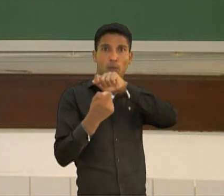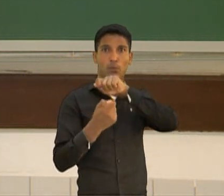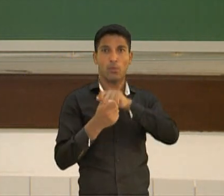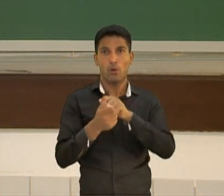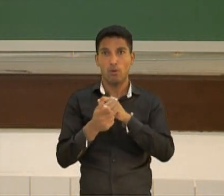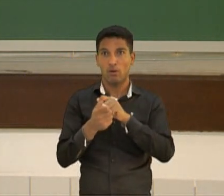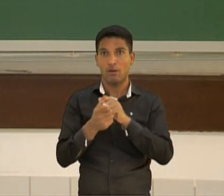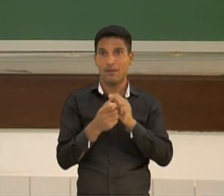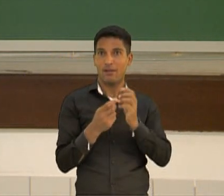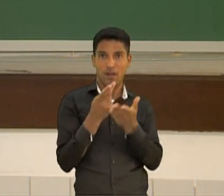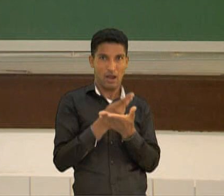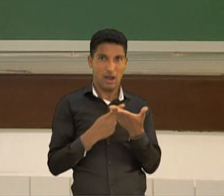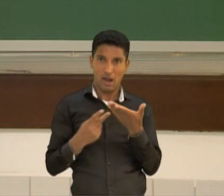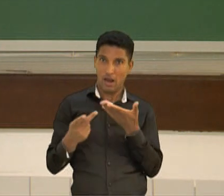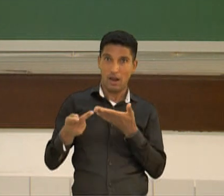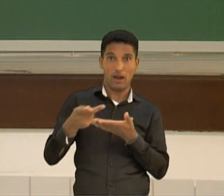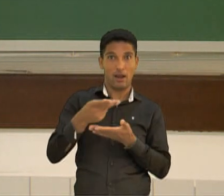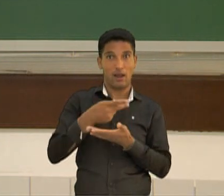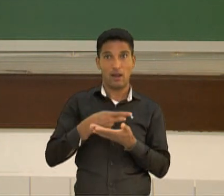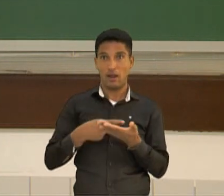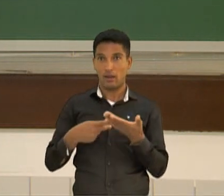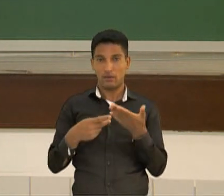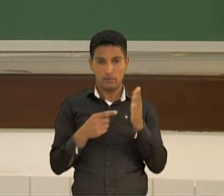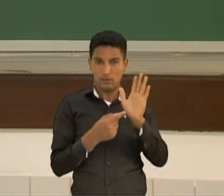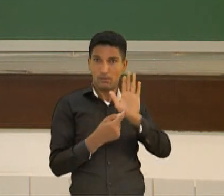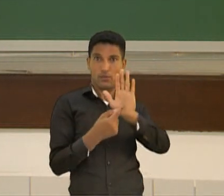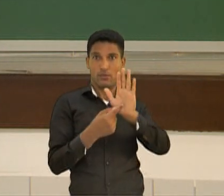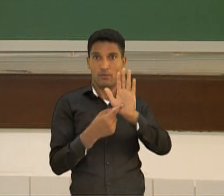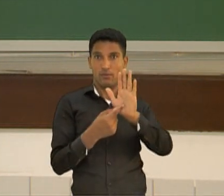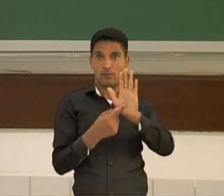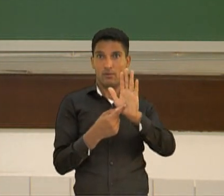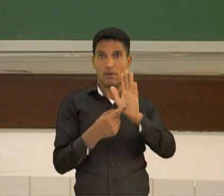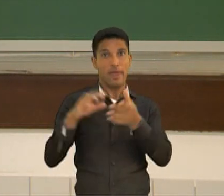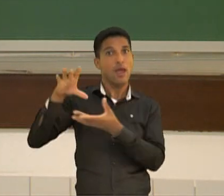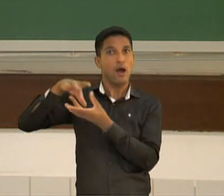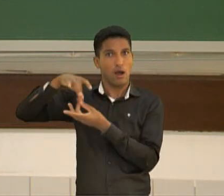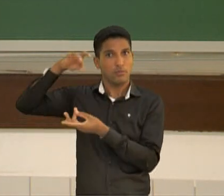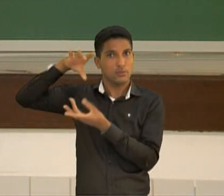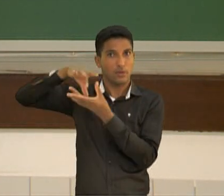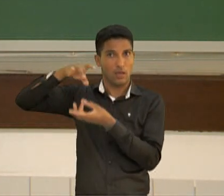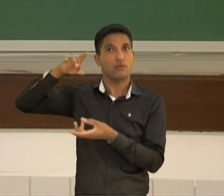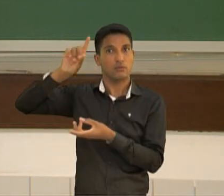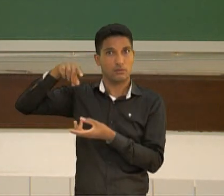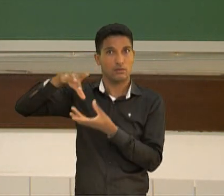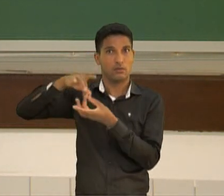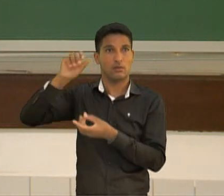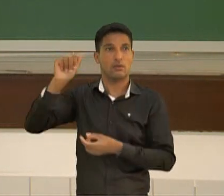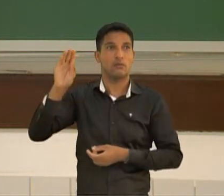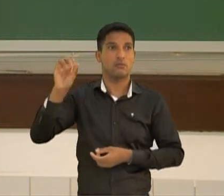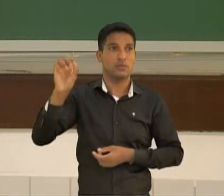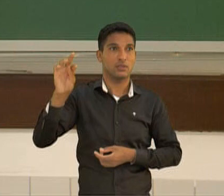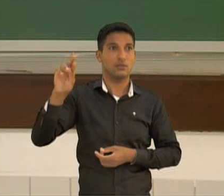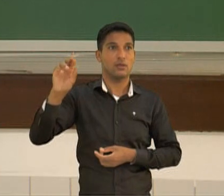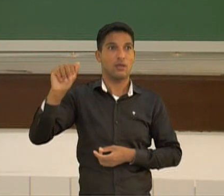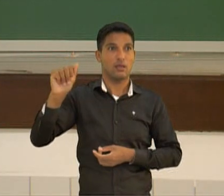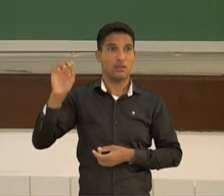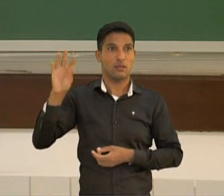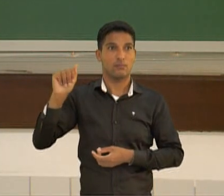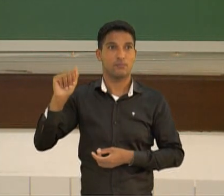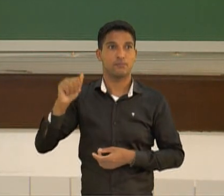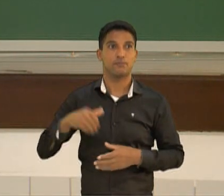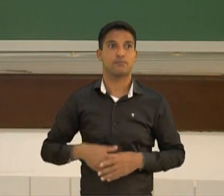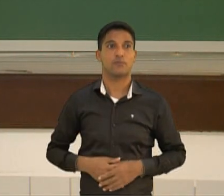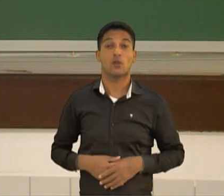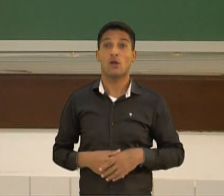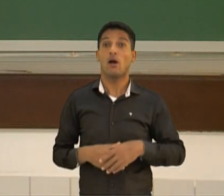né, por mais que seja através de coisas abstratas, né, como o caso das formas geométricas. E nessa pintura do